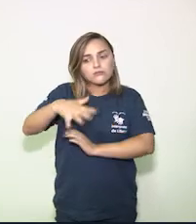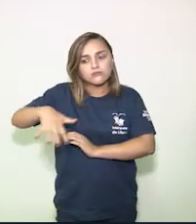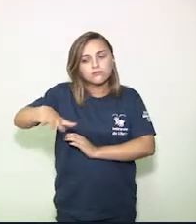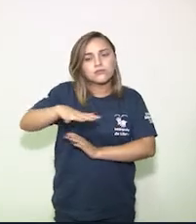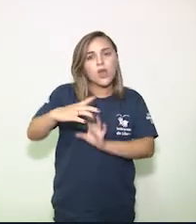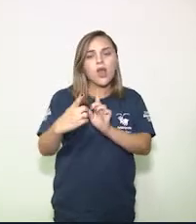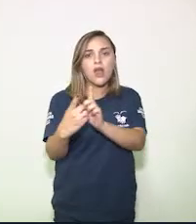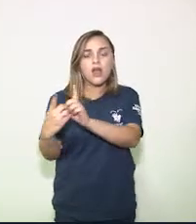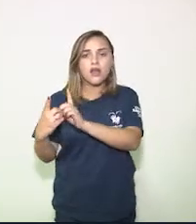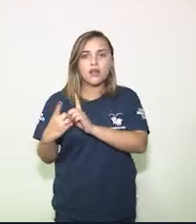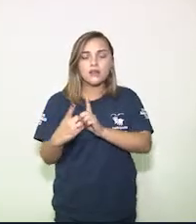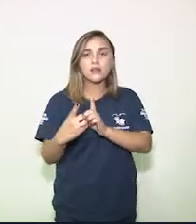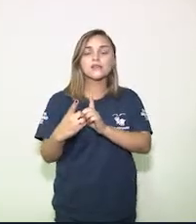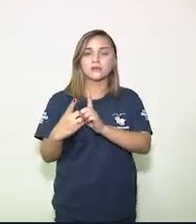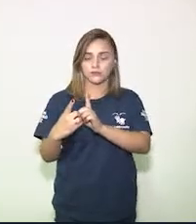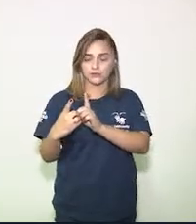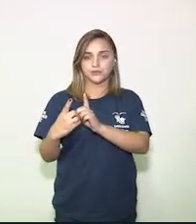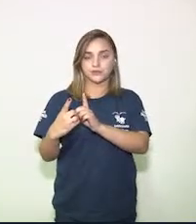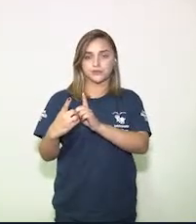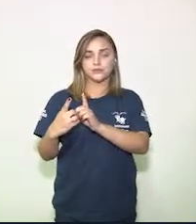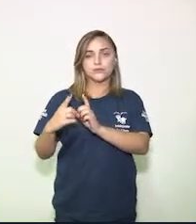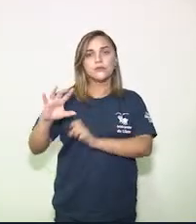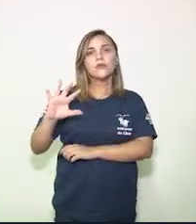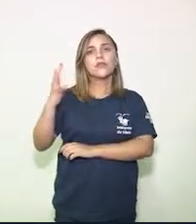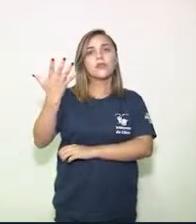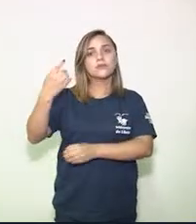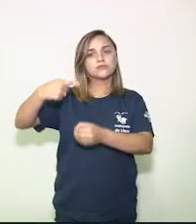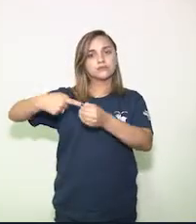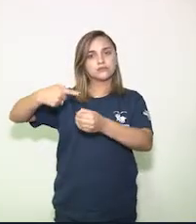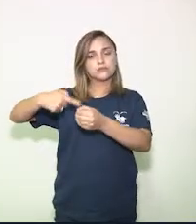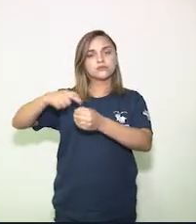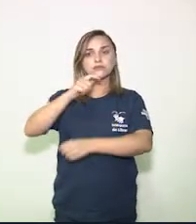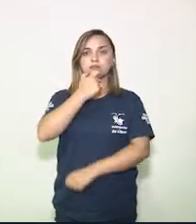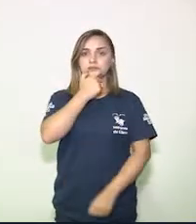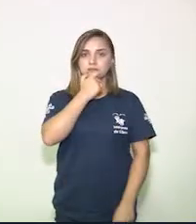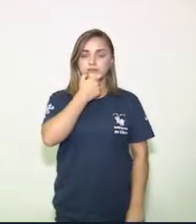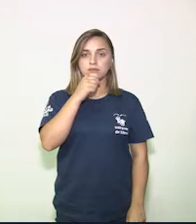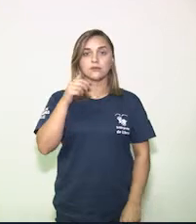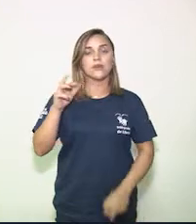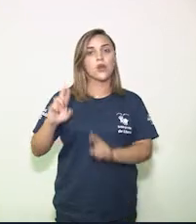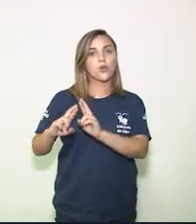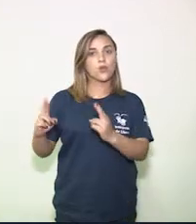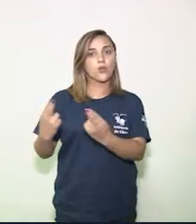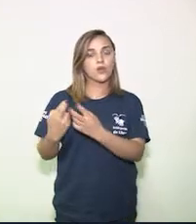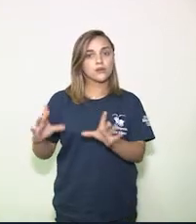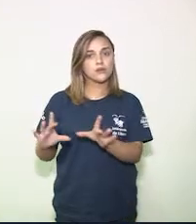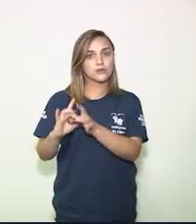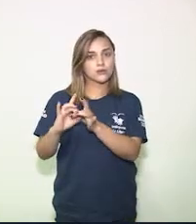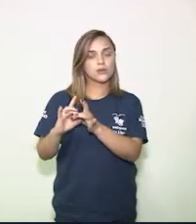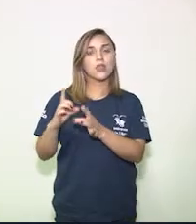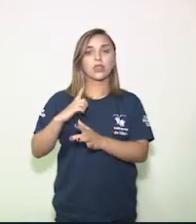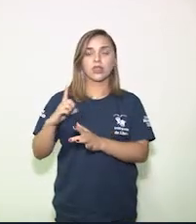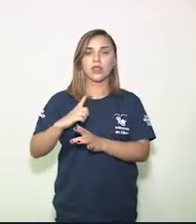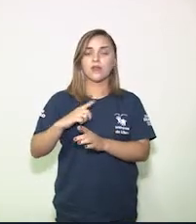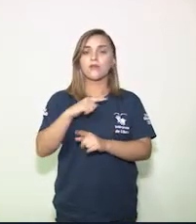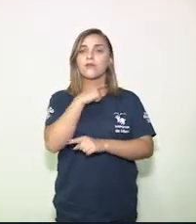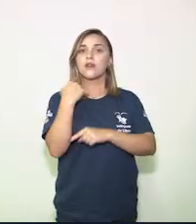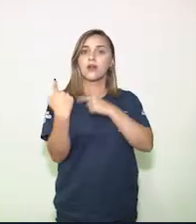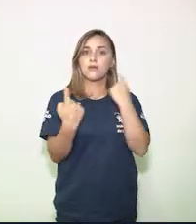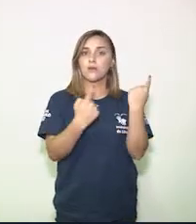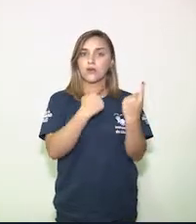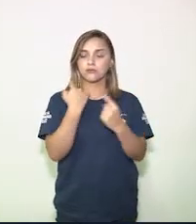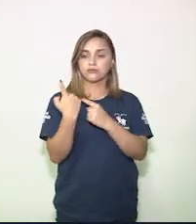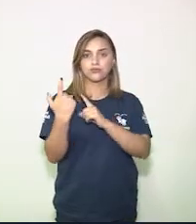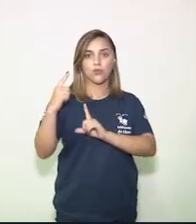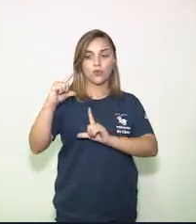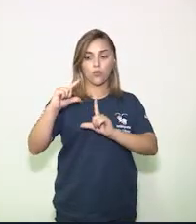que ocorreu no município, no Reino Unido, embora se soubesse que a taxa de mortalidade de